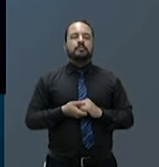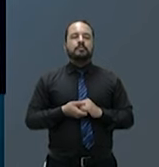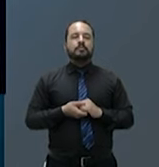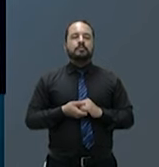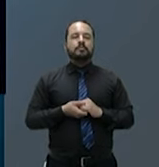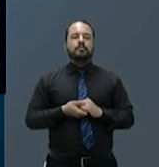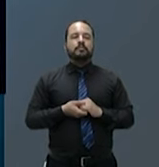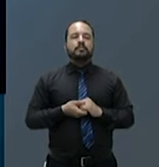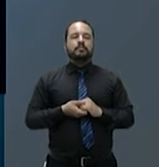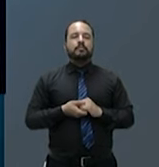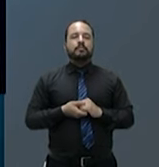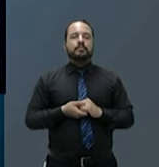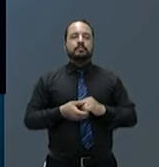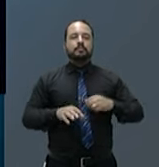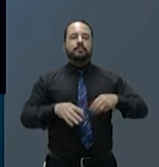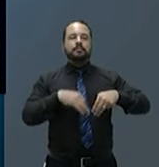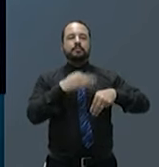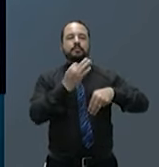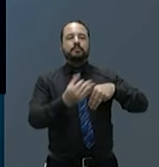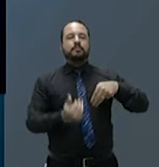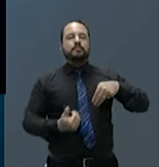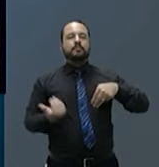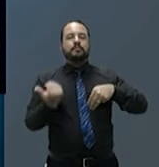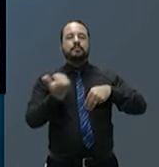Muito obrigada, ministro Mano.